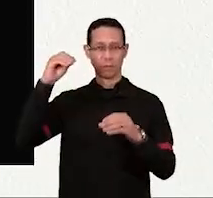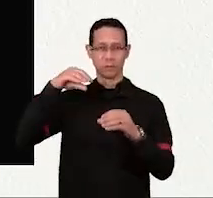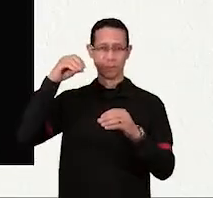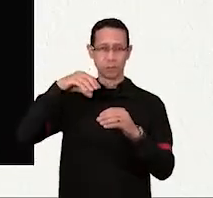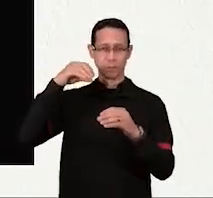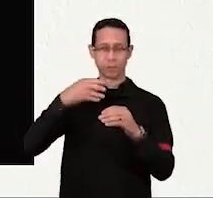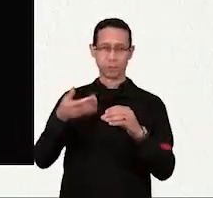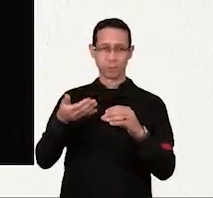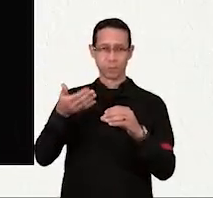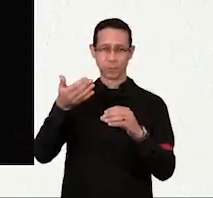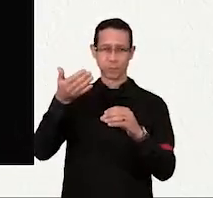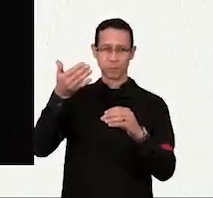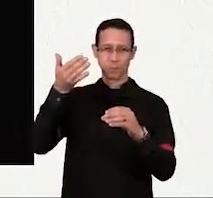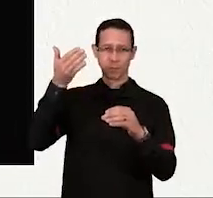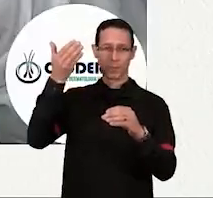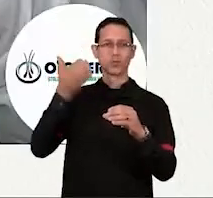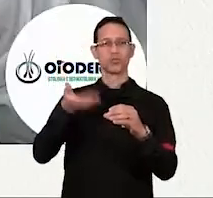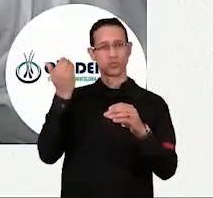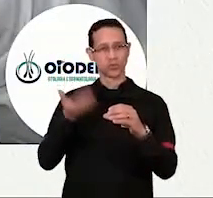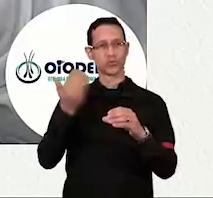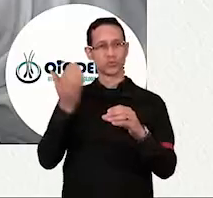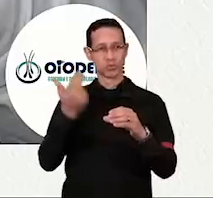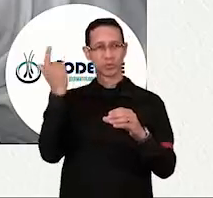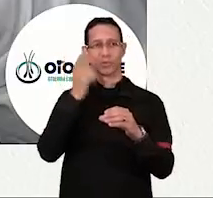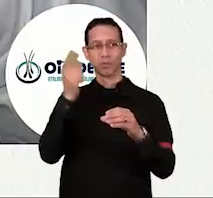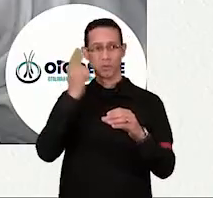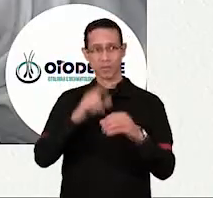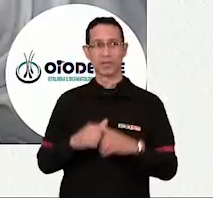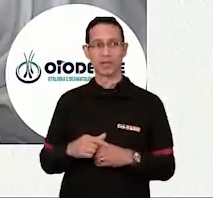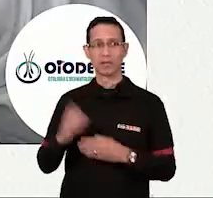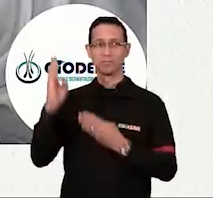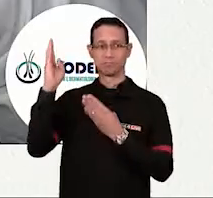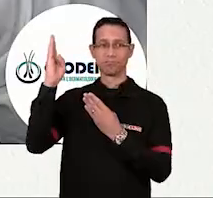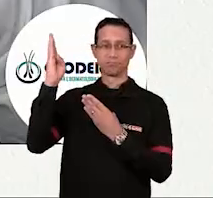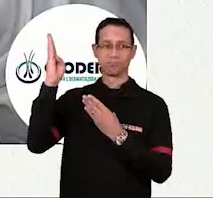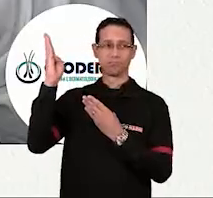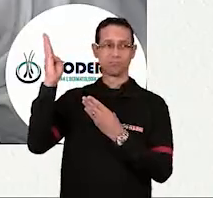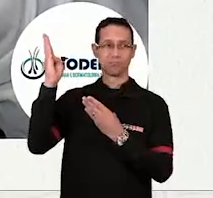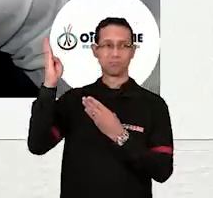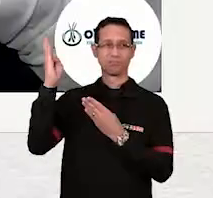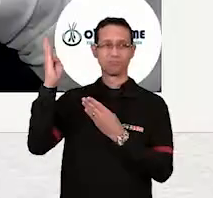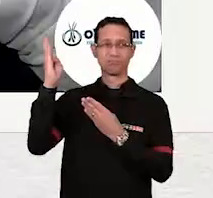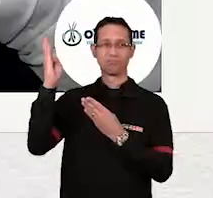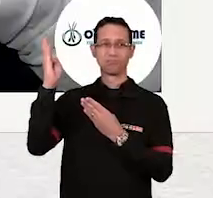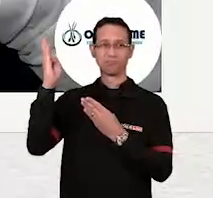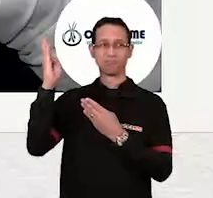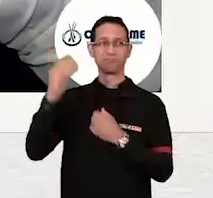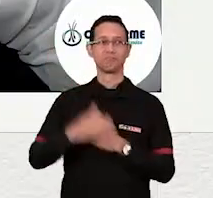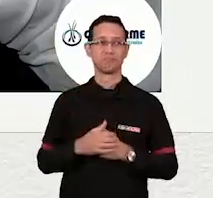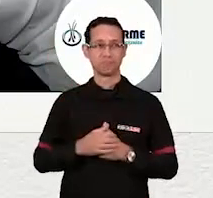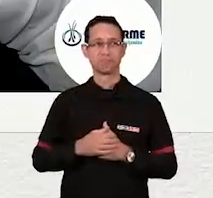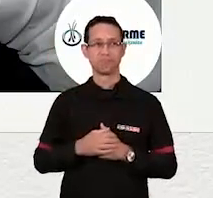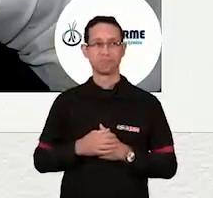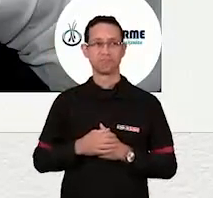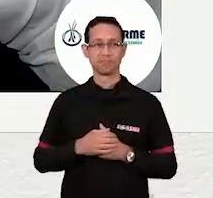subindo e sai, né? E sai nessas coisas muito legais. Esse vídeo é muito divertido,